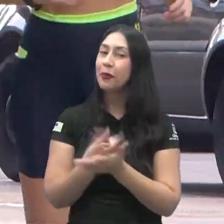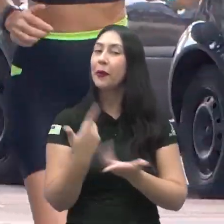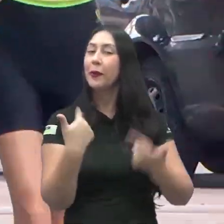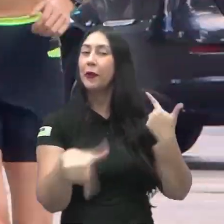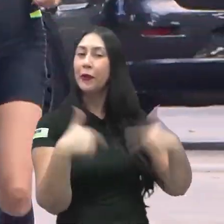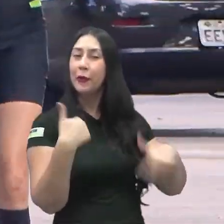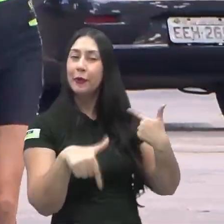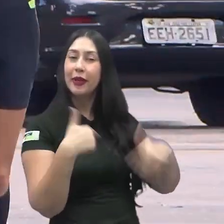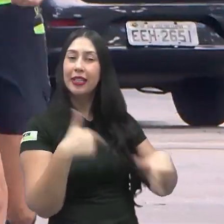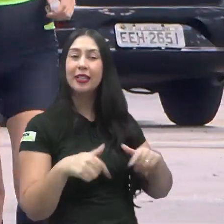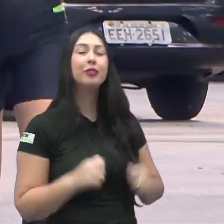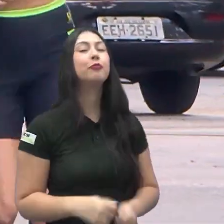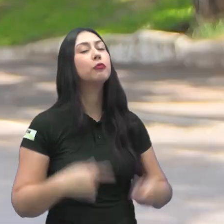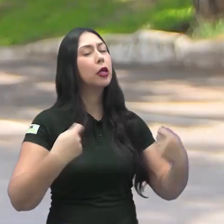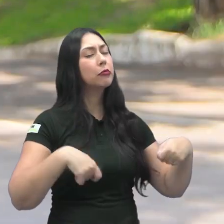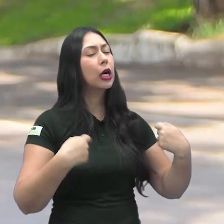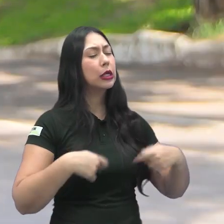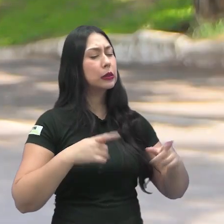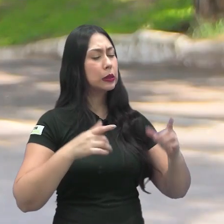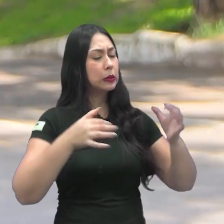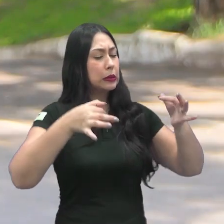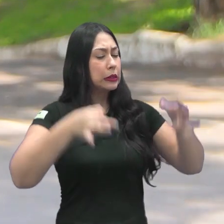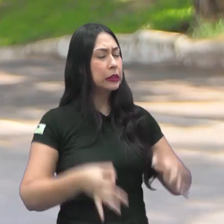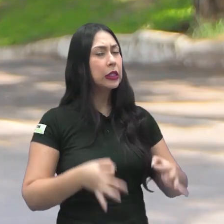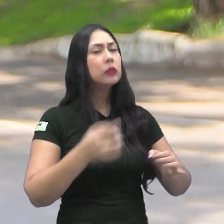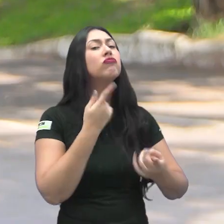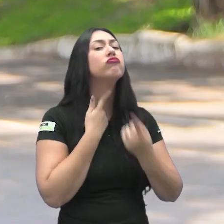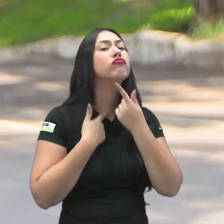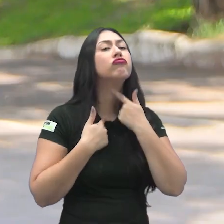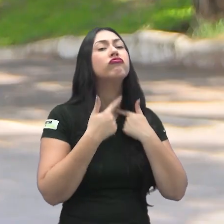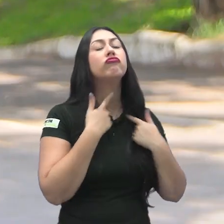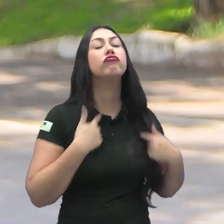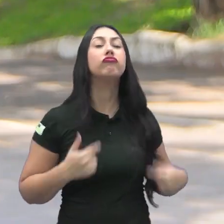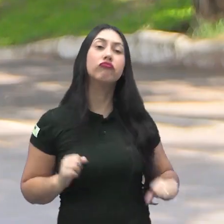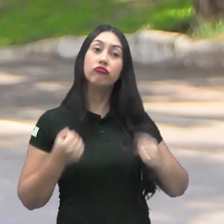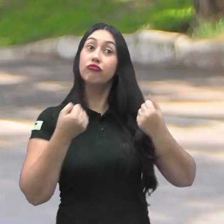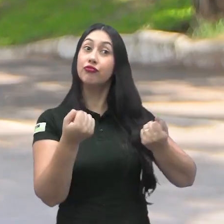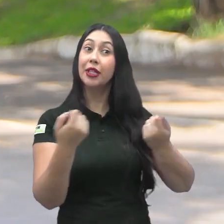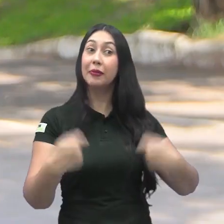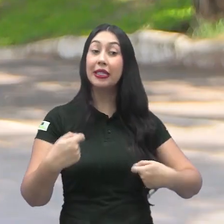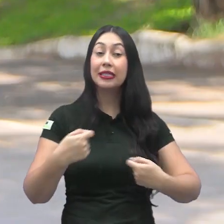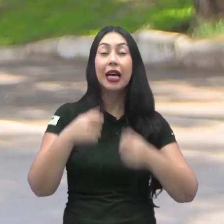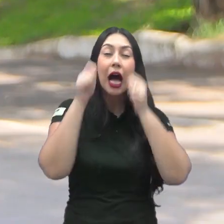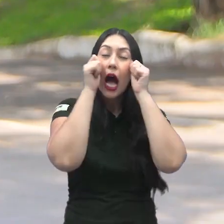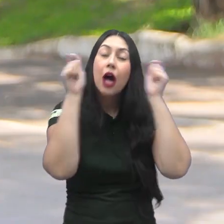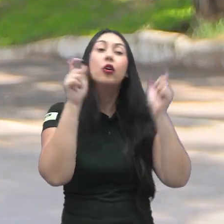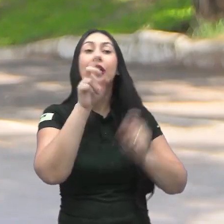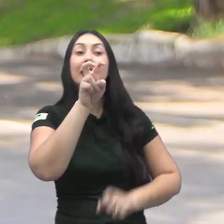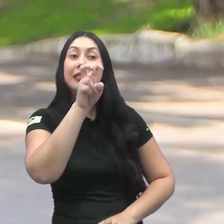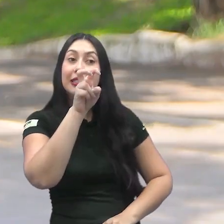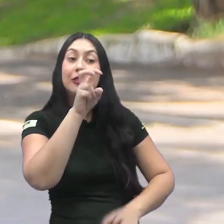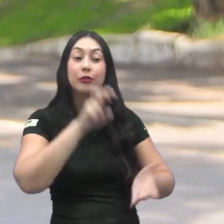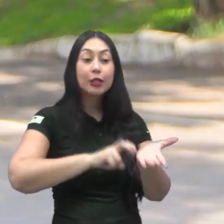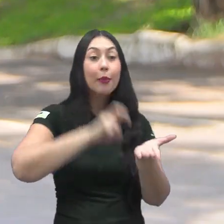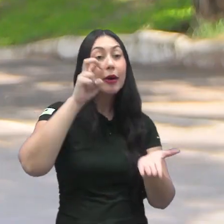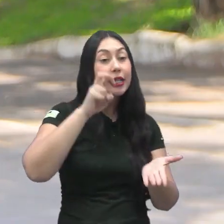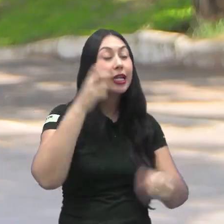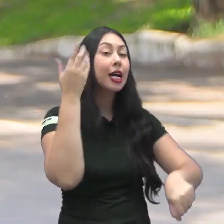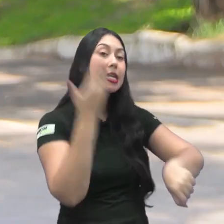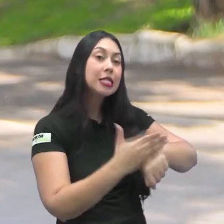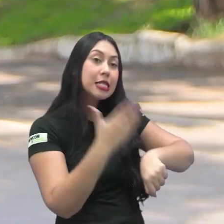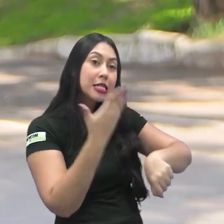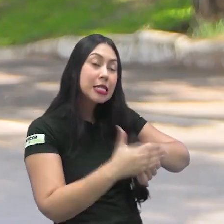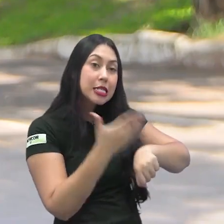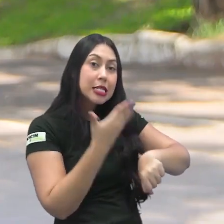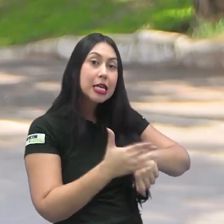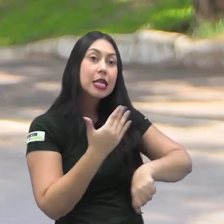quem trabalha o dia todo. Tem que ter muita disciplina, muita força de vontade. Então tem que acordar às 5 horas da manhã para treinar,